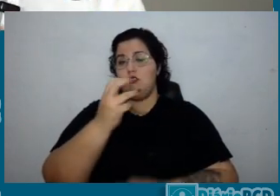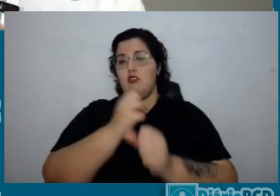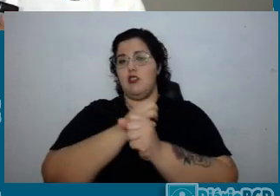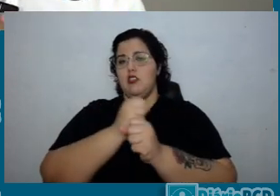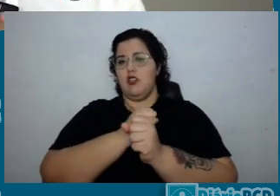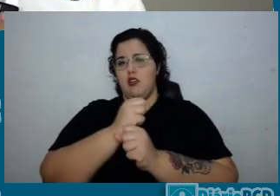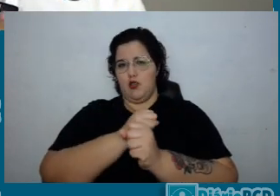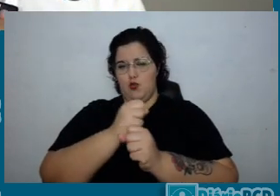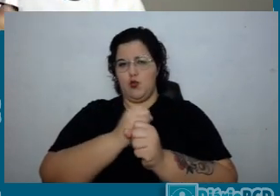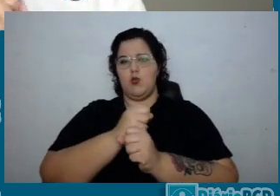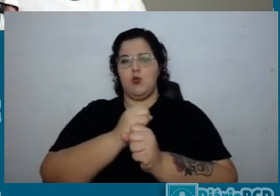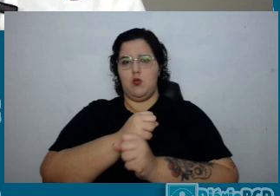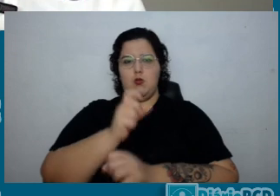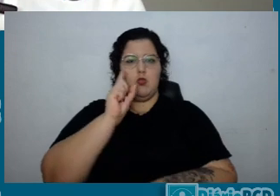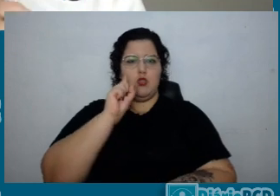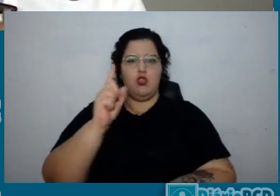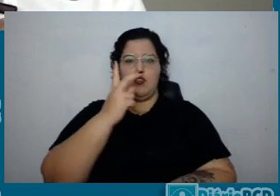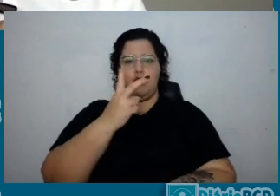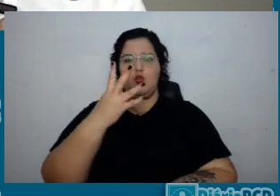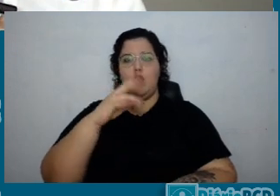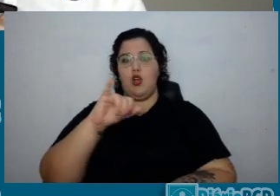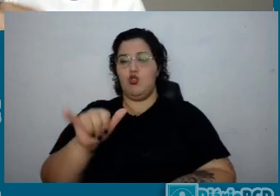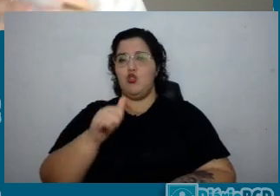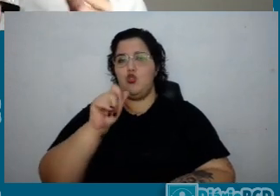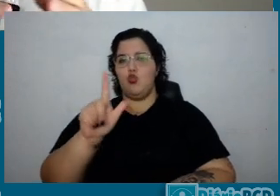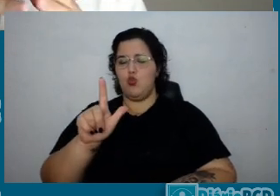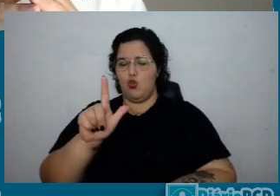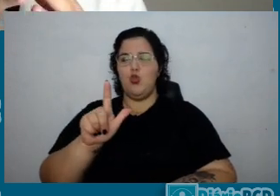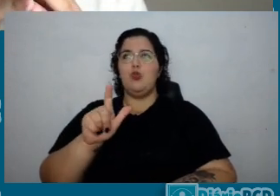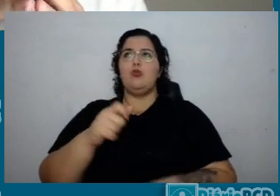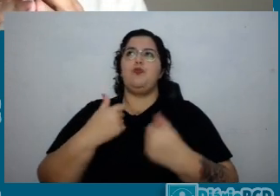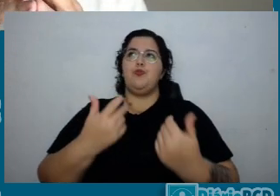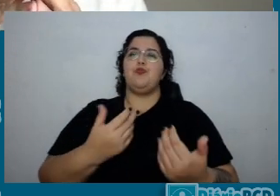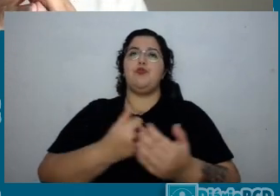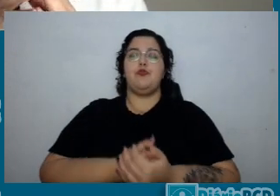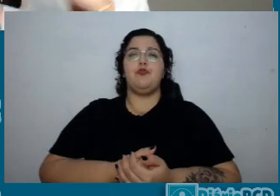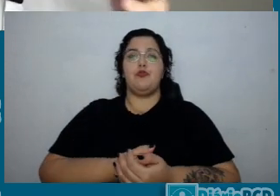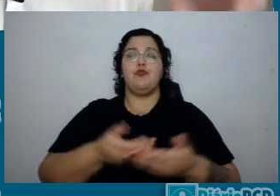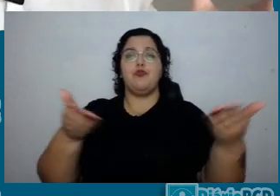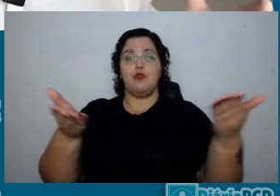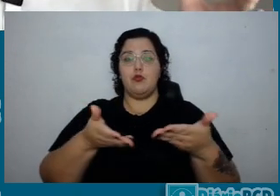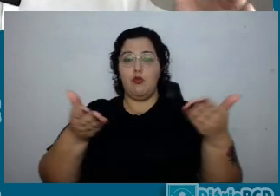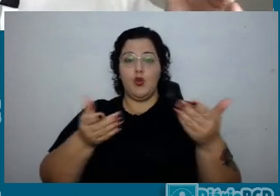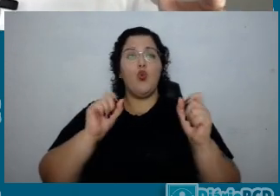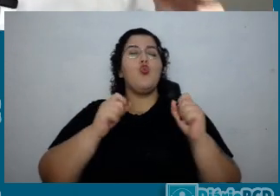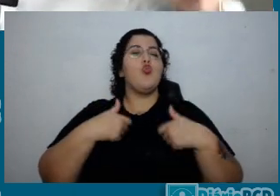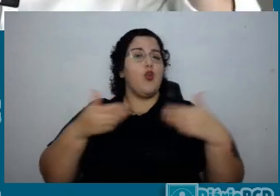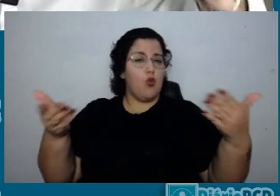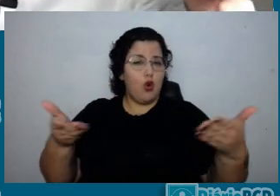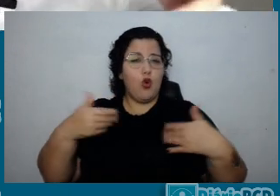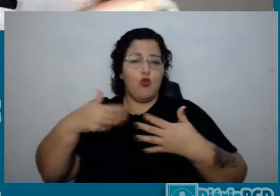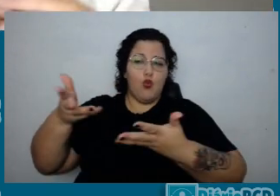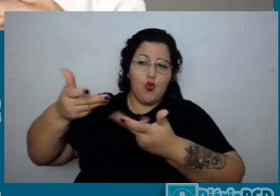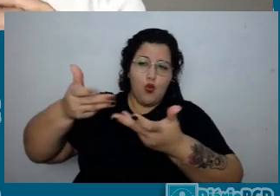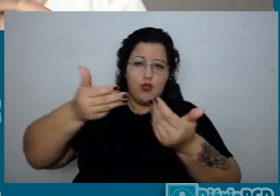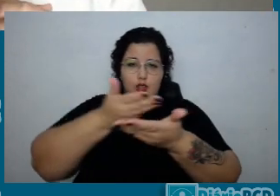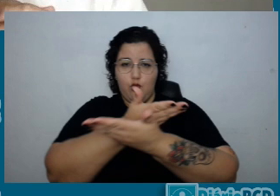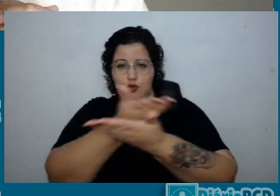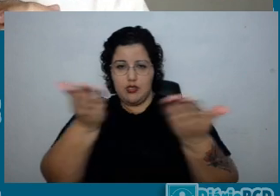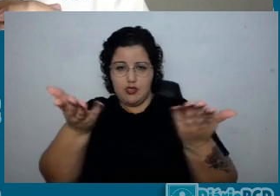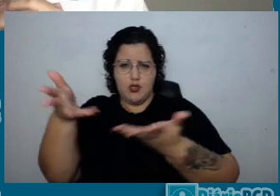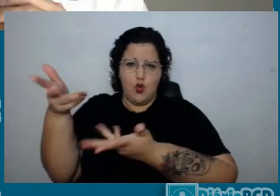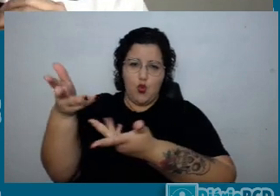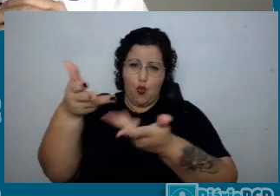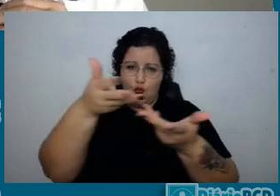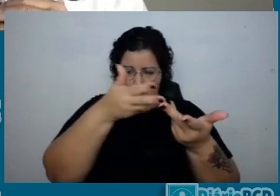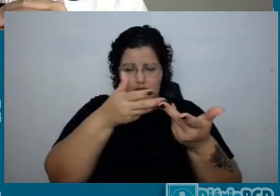que acontece em 24 de julho, enfim. Agora, estamos fazendo o convite para todos acompanharem o